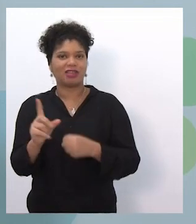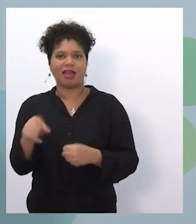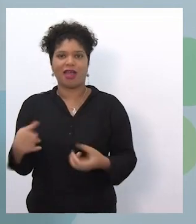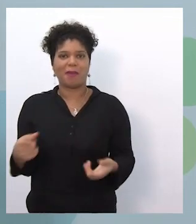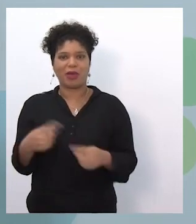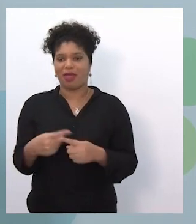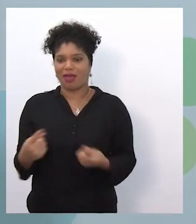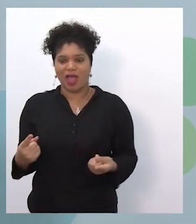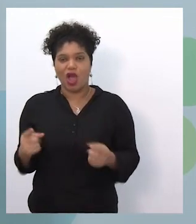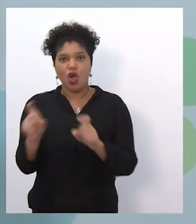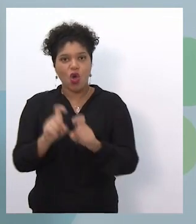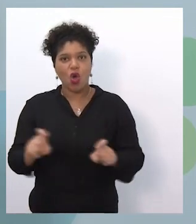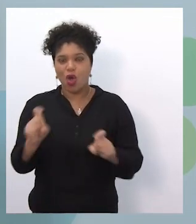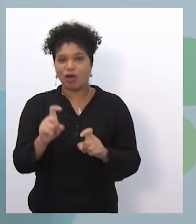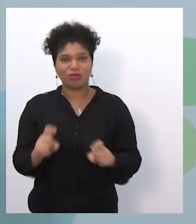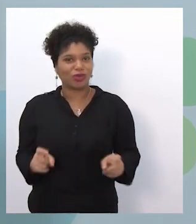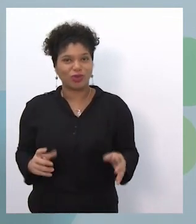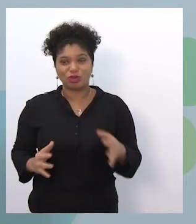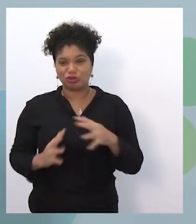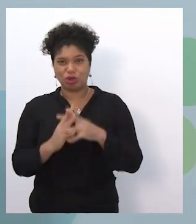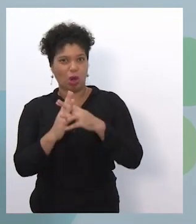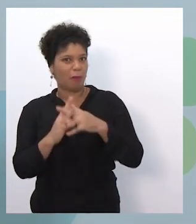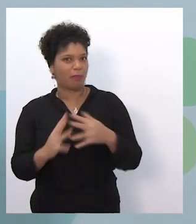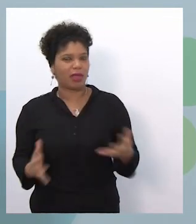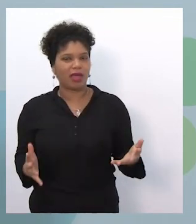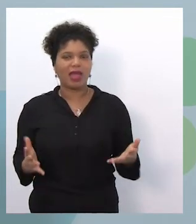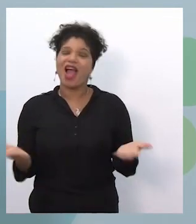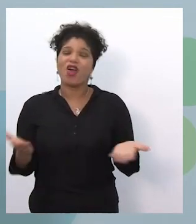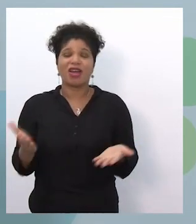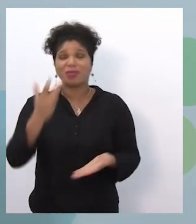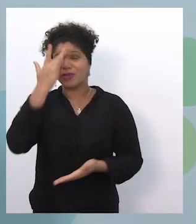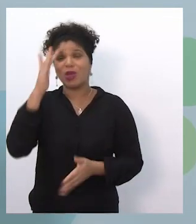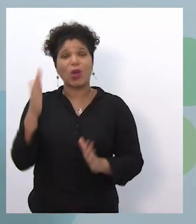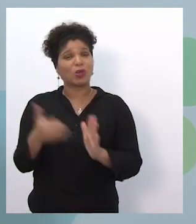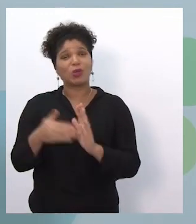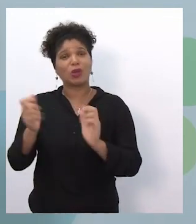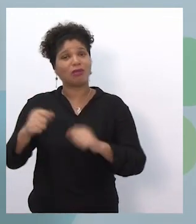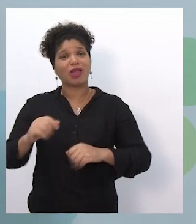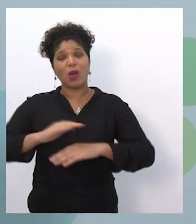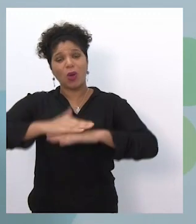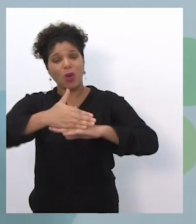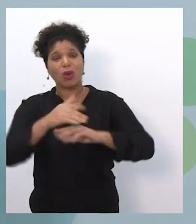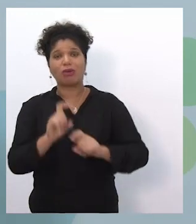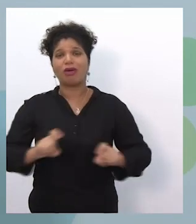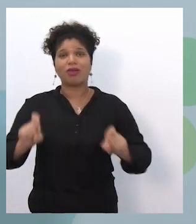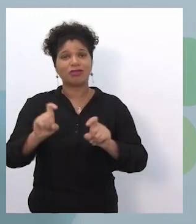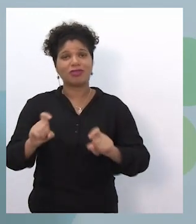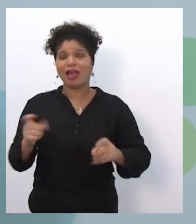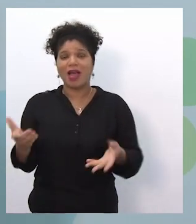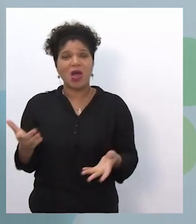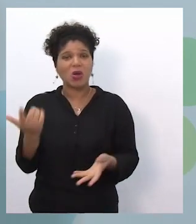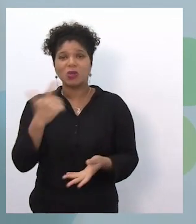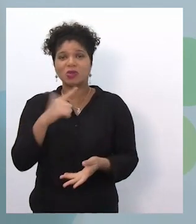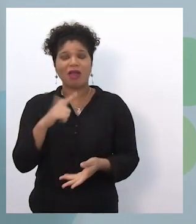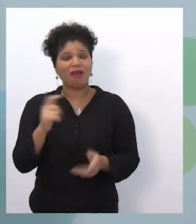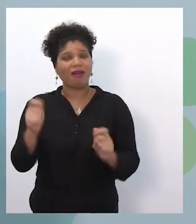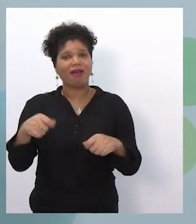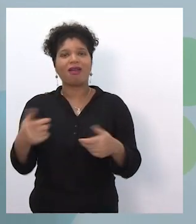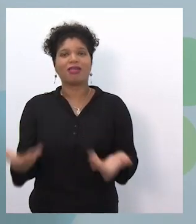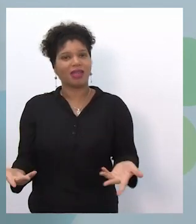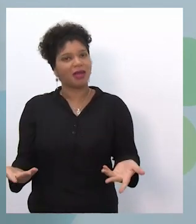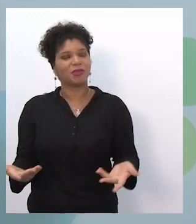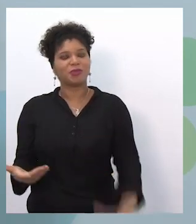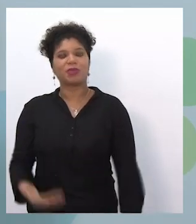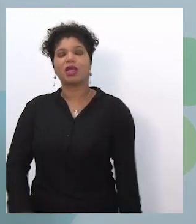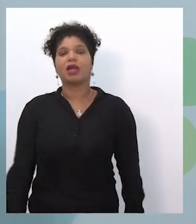bem acessível, assim, né, para todo mundo ter um computador bem robusto e bem potente. Então, eu achei legal